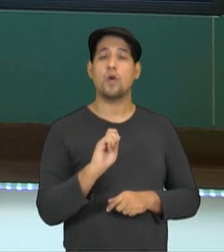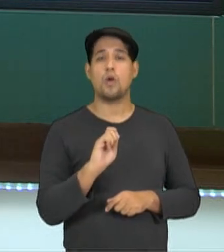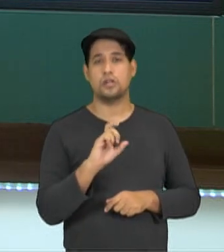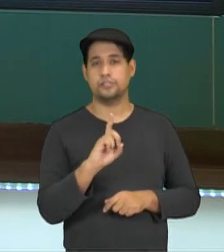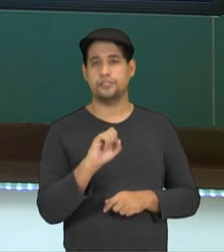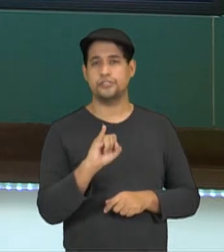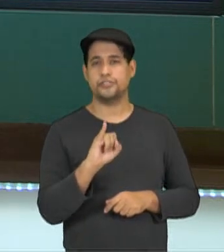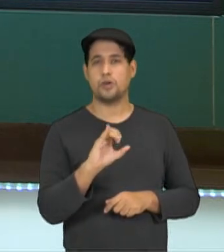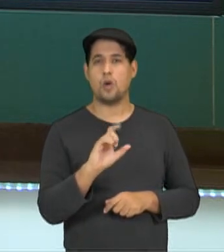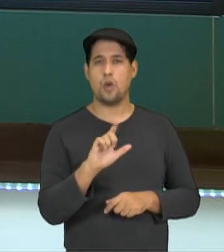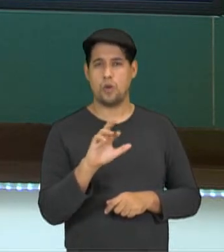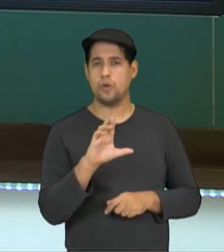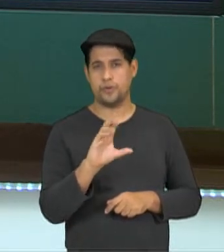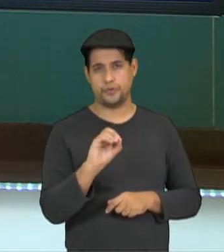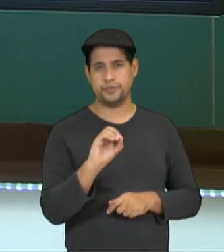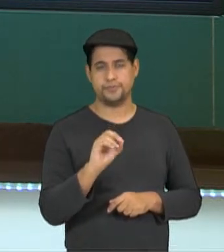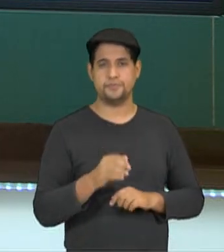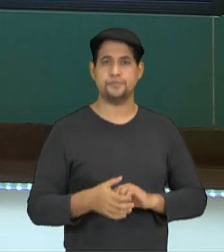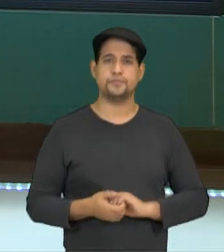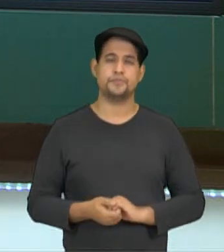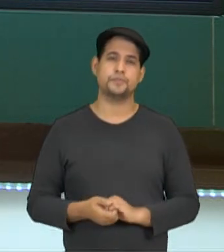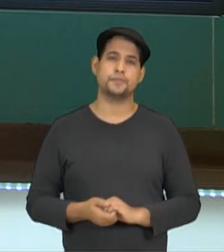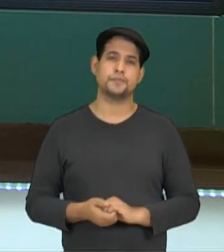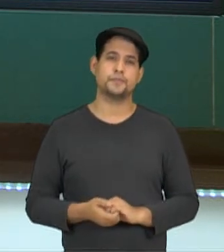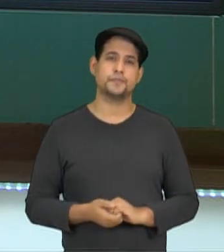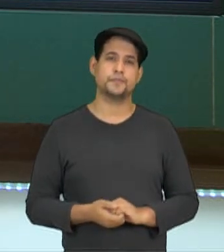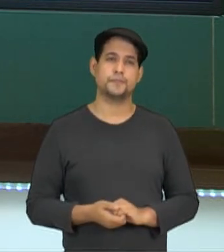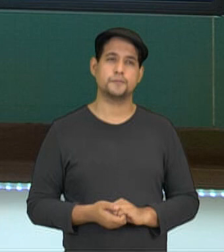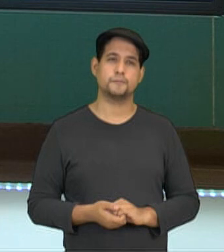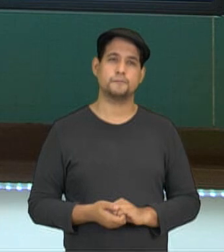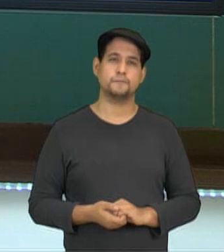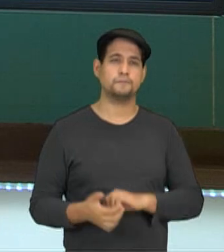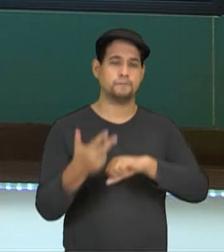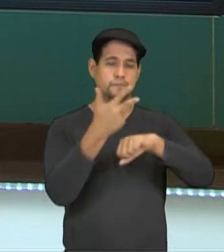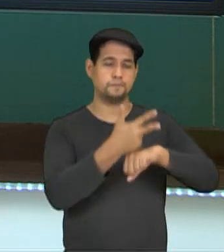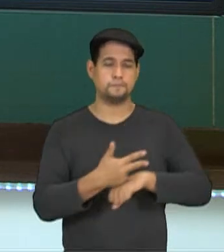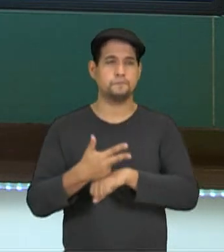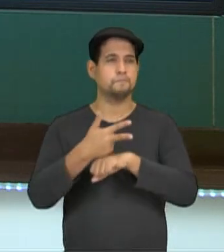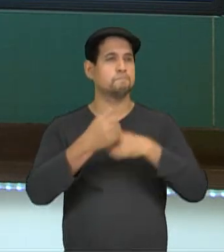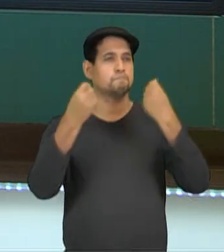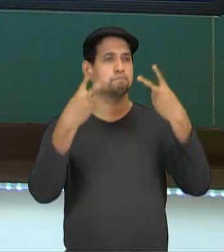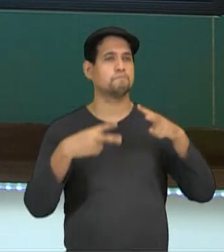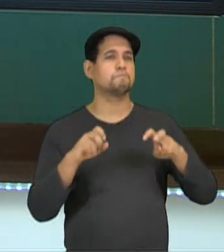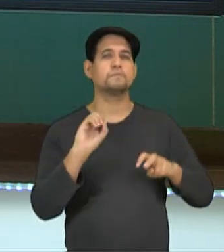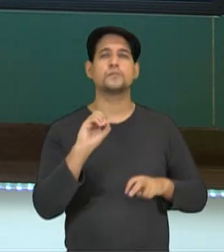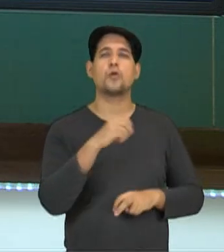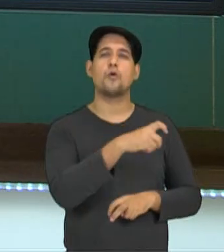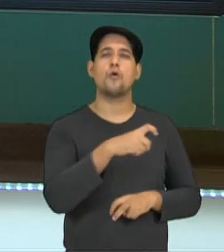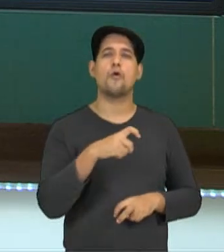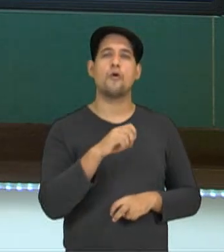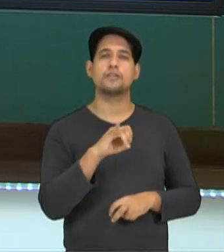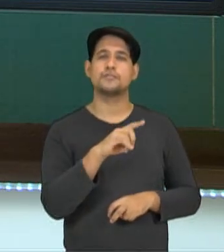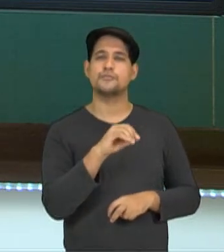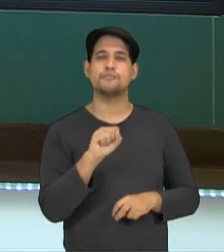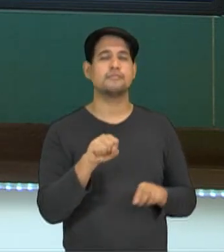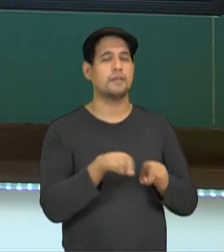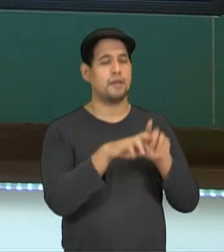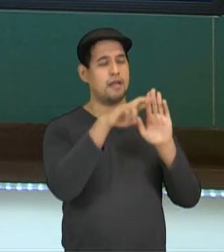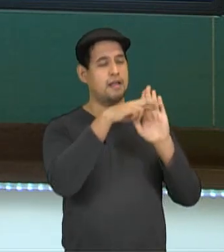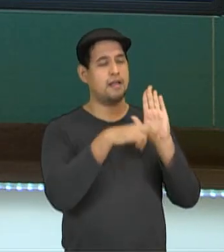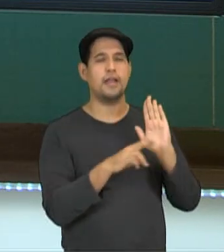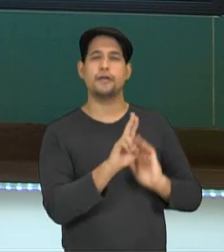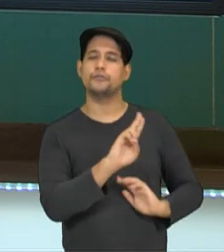por isso que ficou trióxido de dicloro. Neste vídeo, nós falamos sobre os óxidos, as regras de